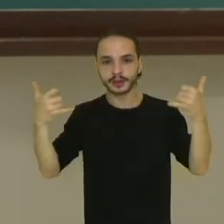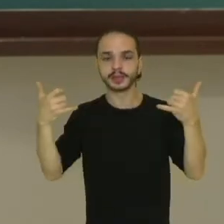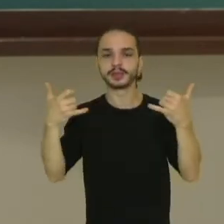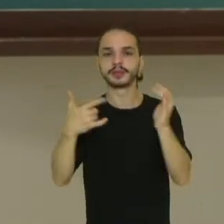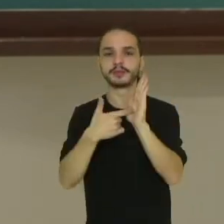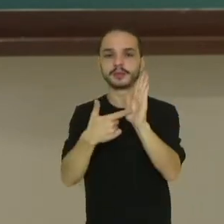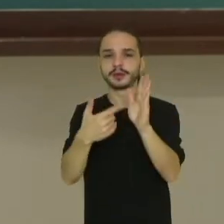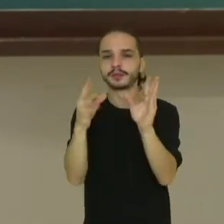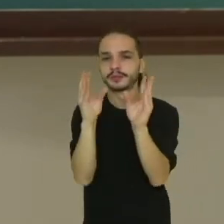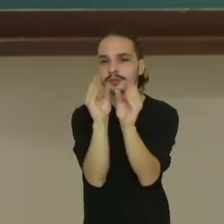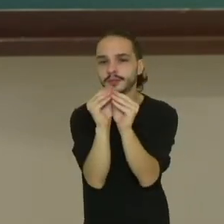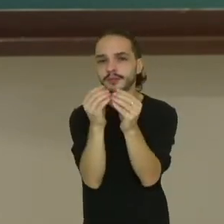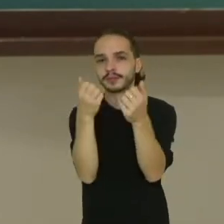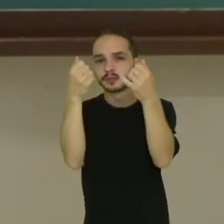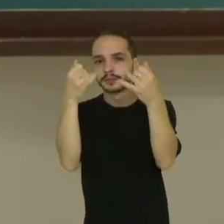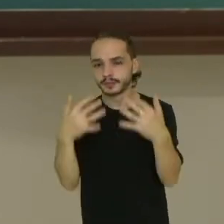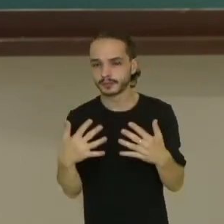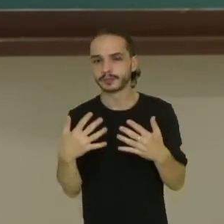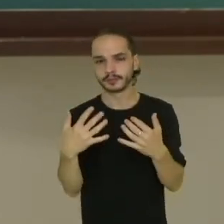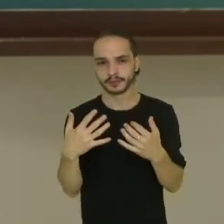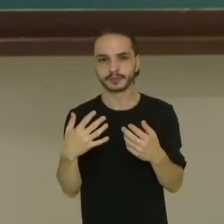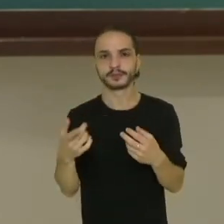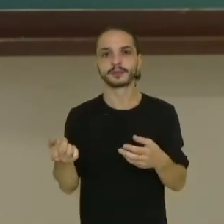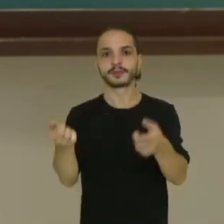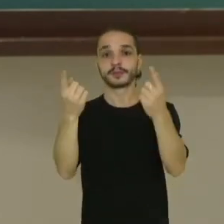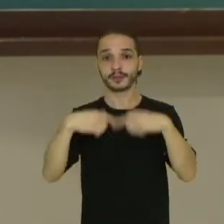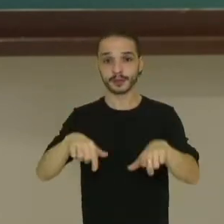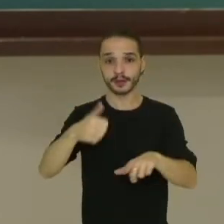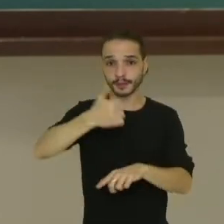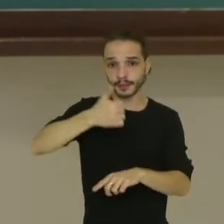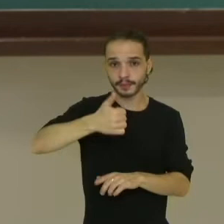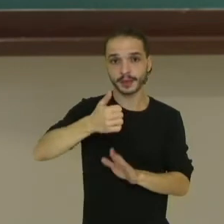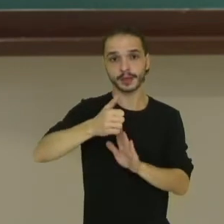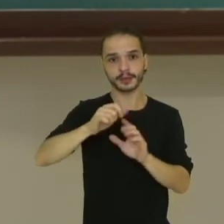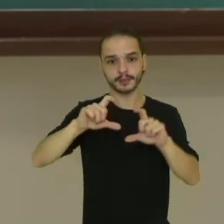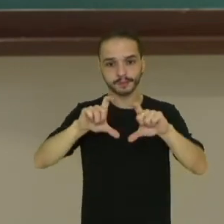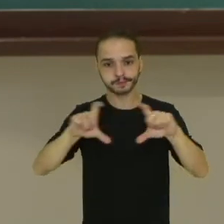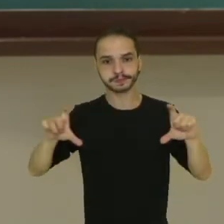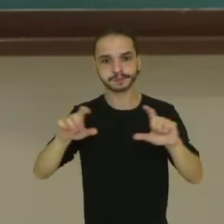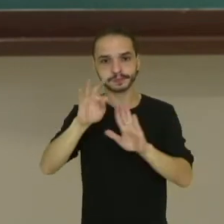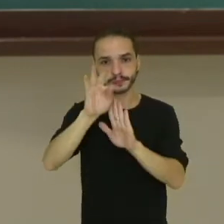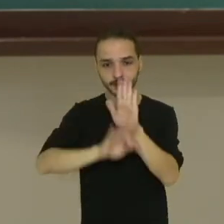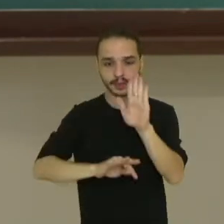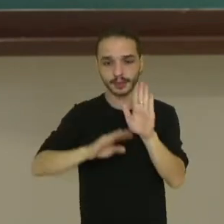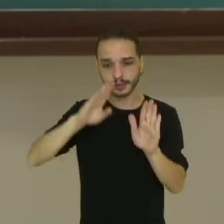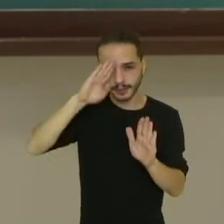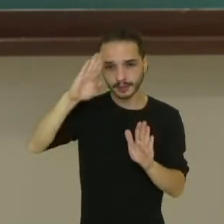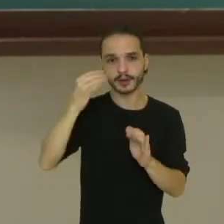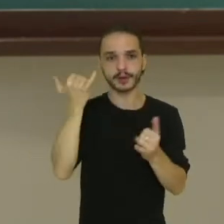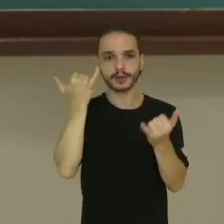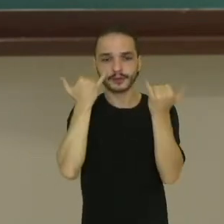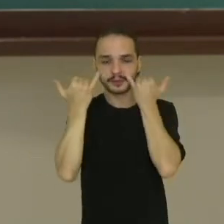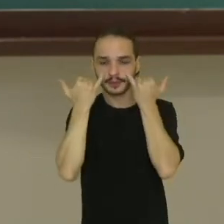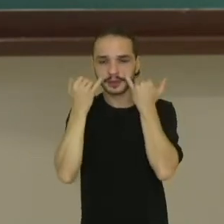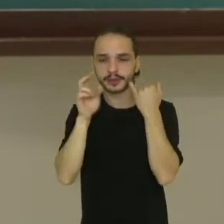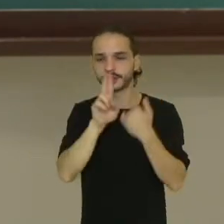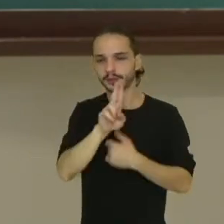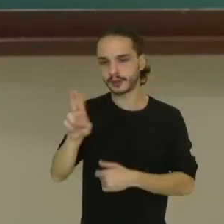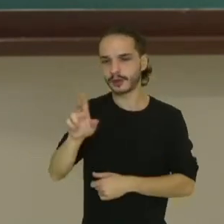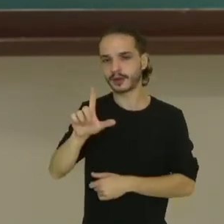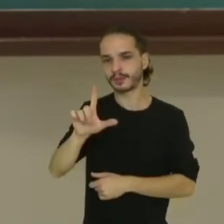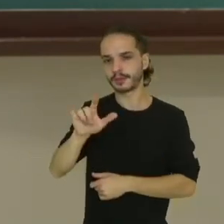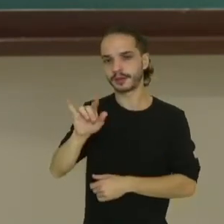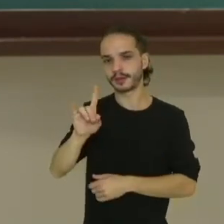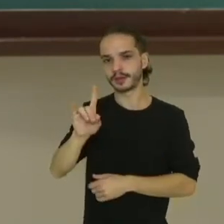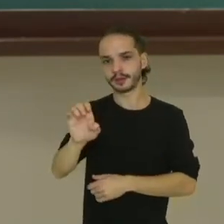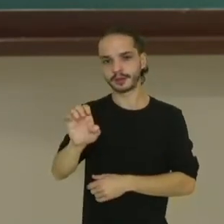fina, também denominada de subtítulo, e o primeiro parágrafo, que já tem as informações principais, a gente chama de lead, né?